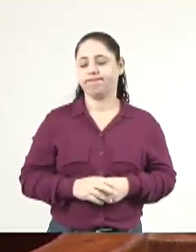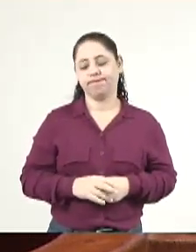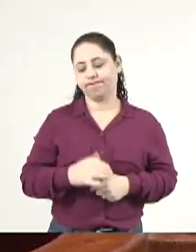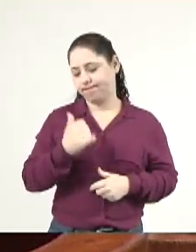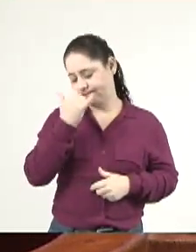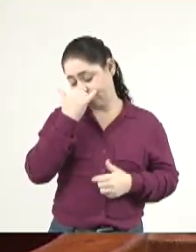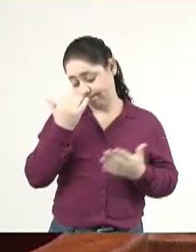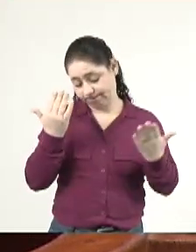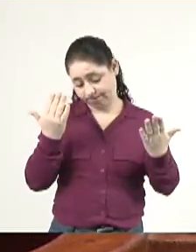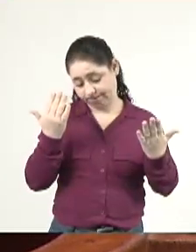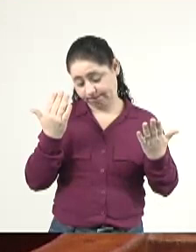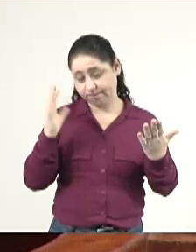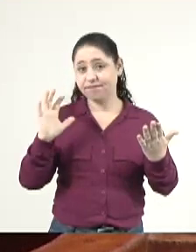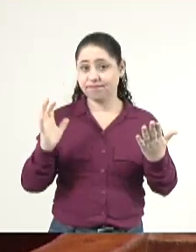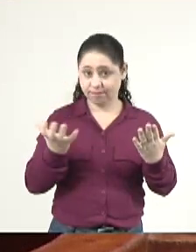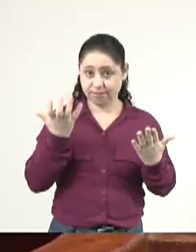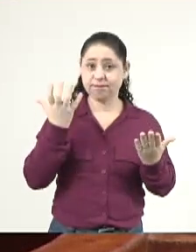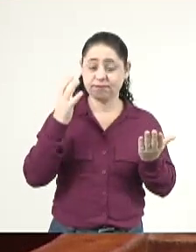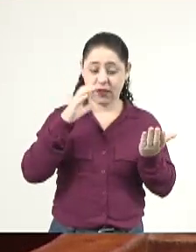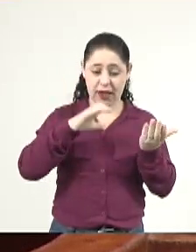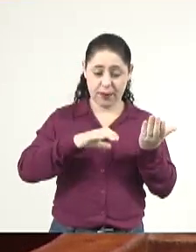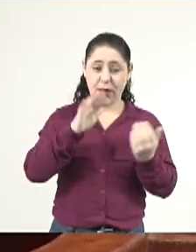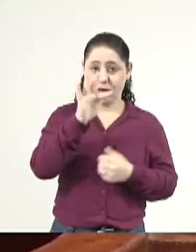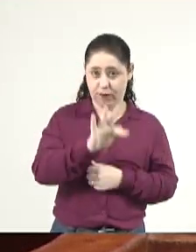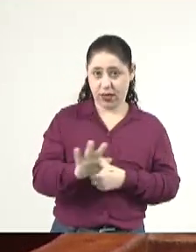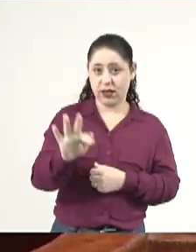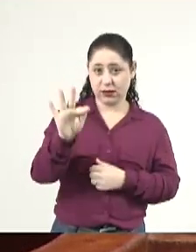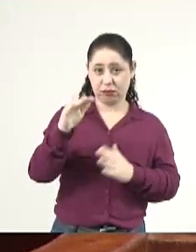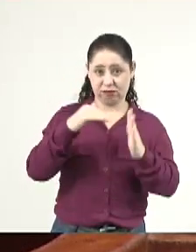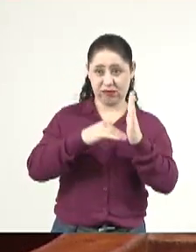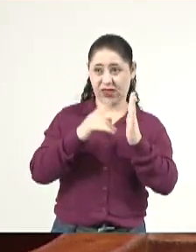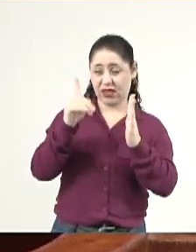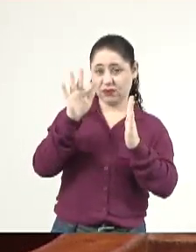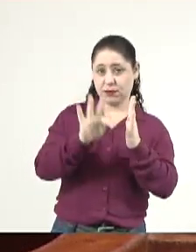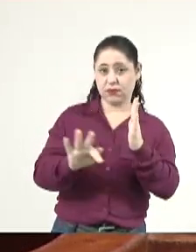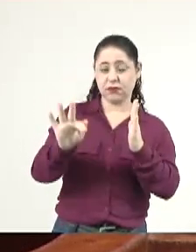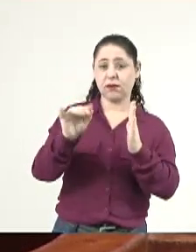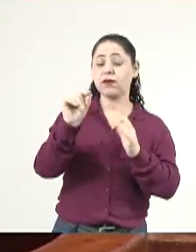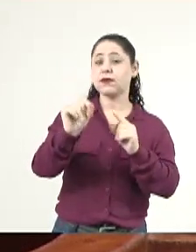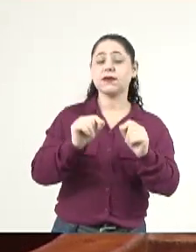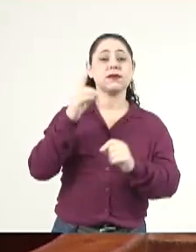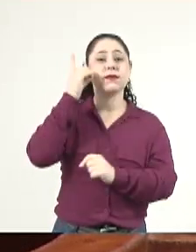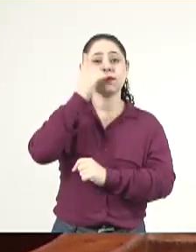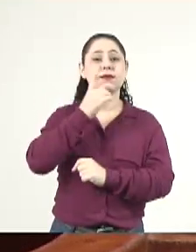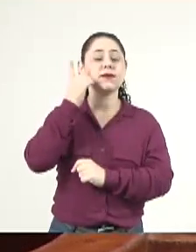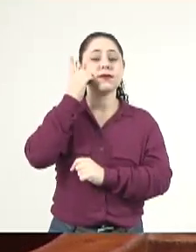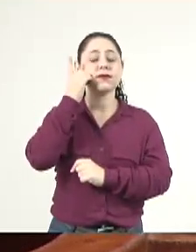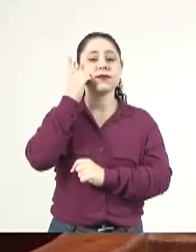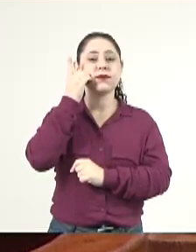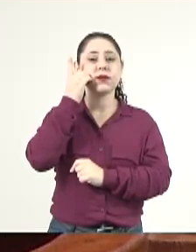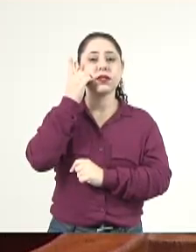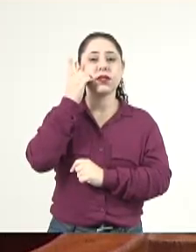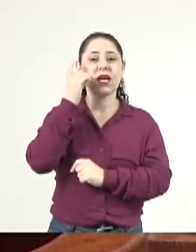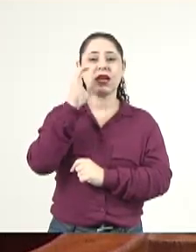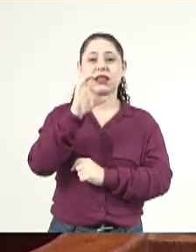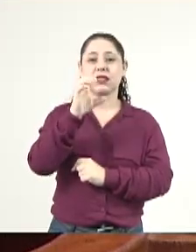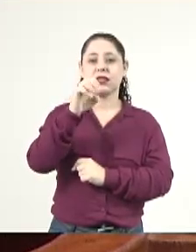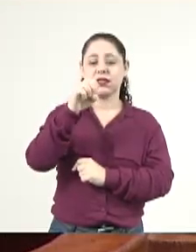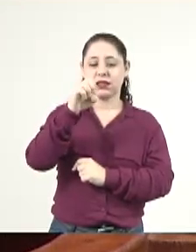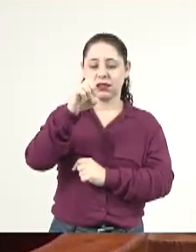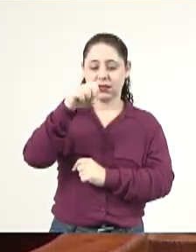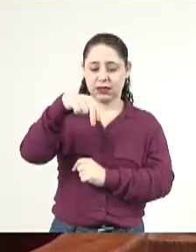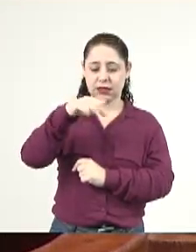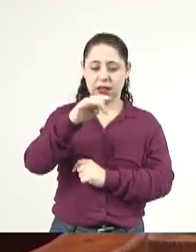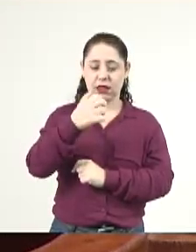lamentável que acontece na Câmara Federal, principalmente, em que deputados do chamado Centrão,